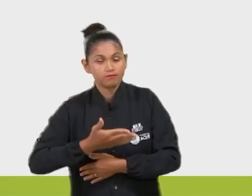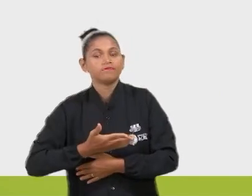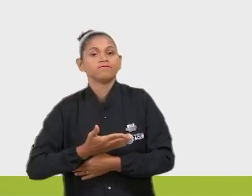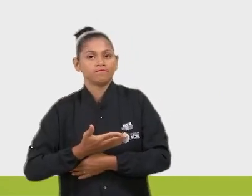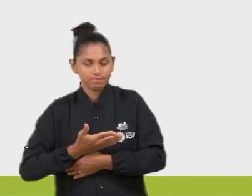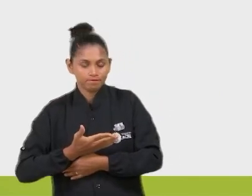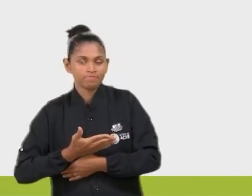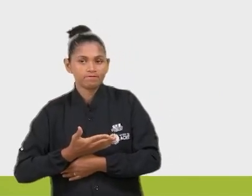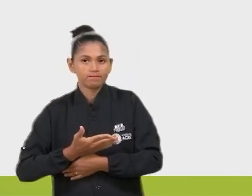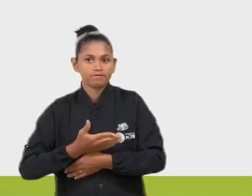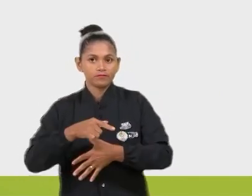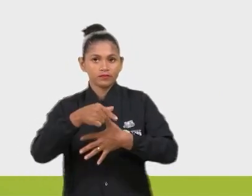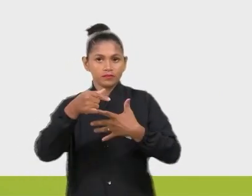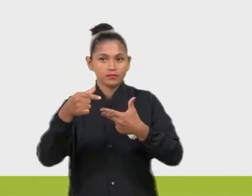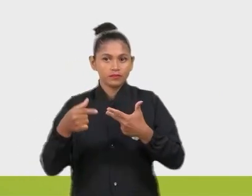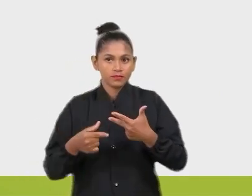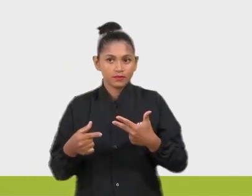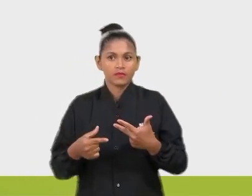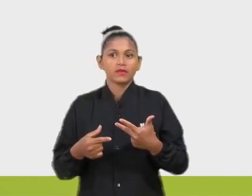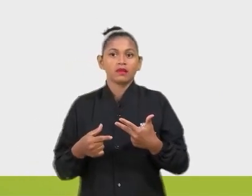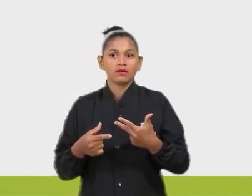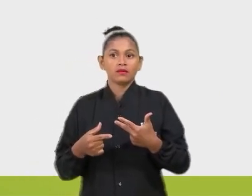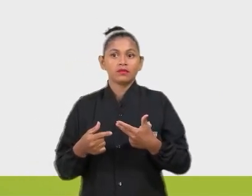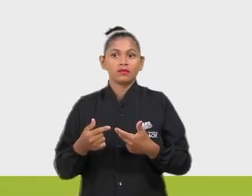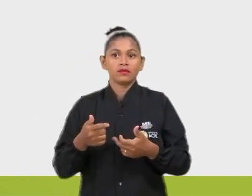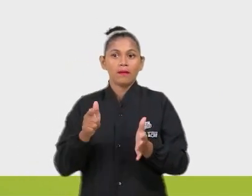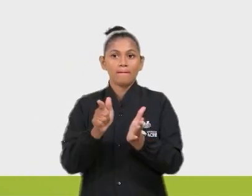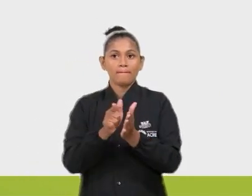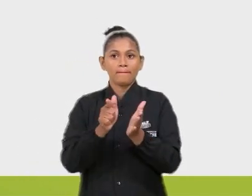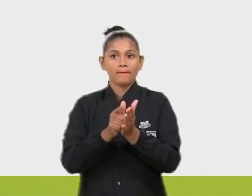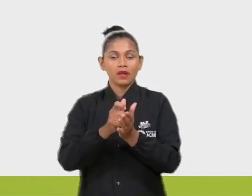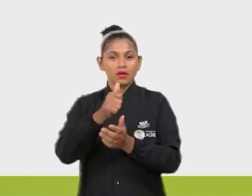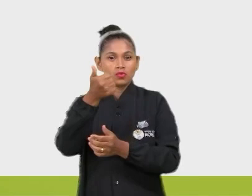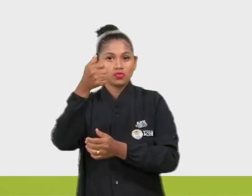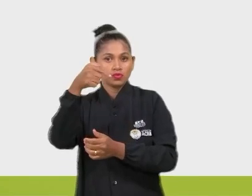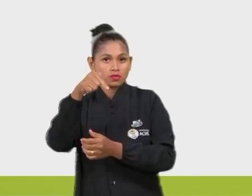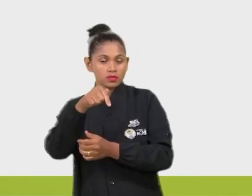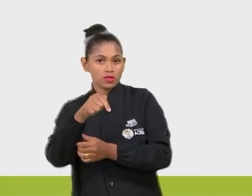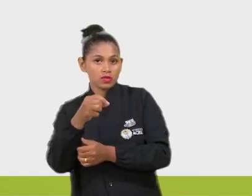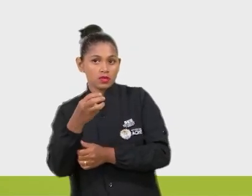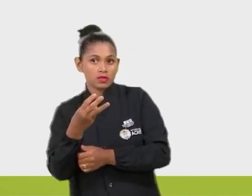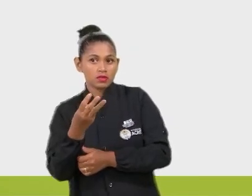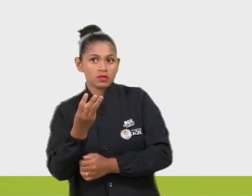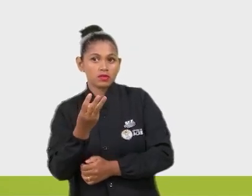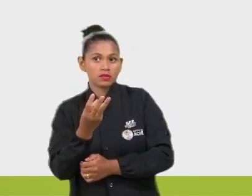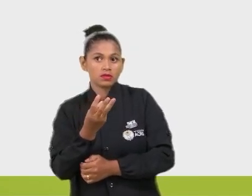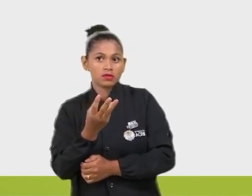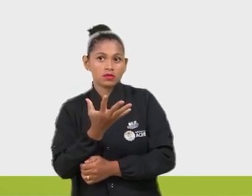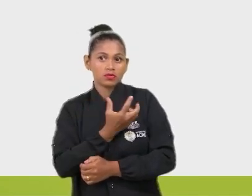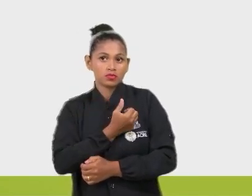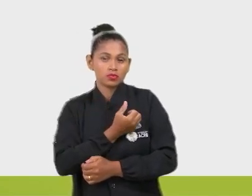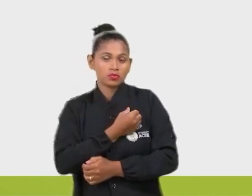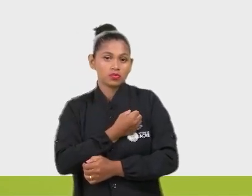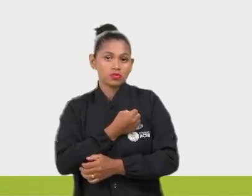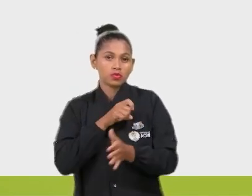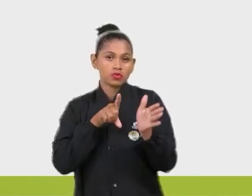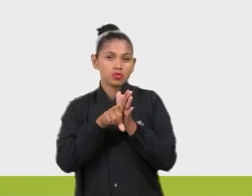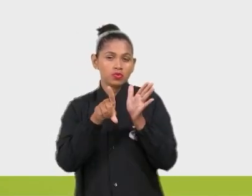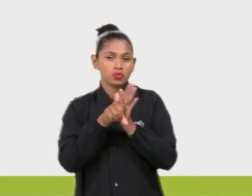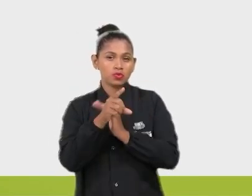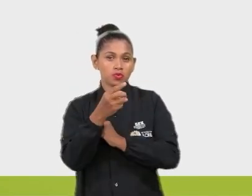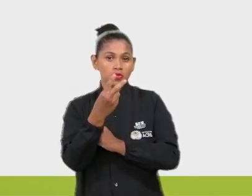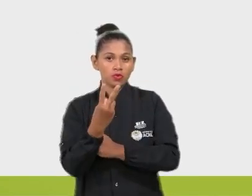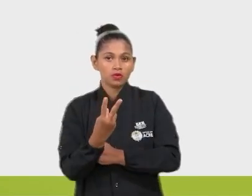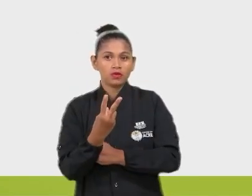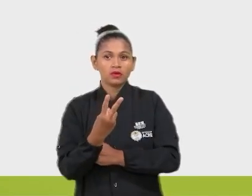página 173, a questão 2, que diz da seguinte maneira: